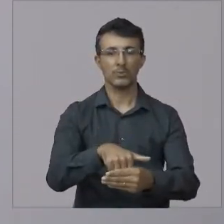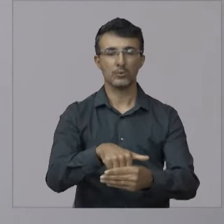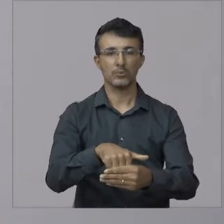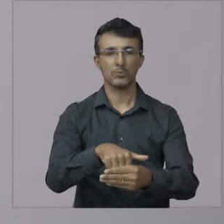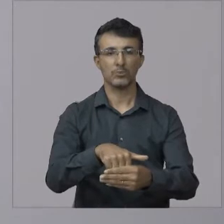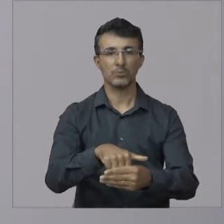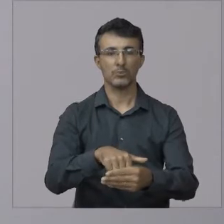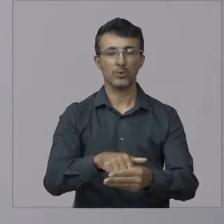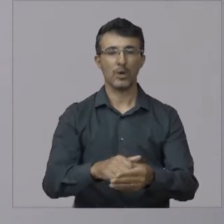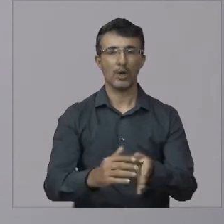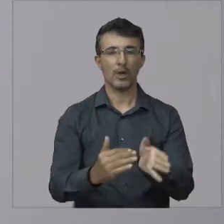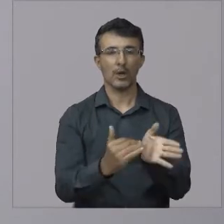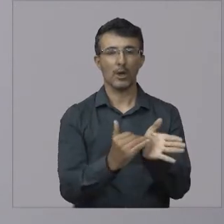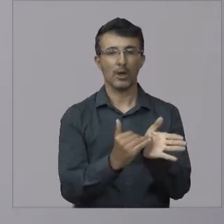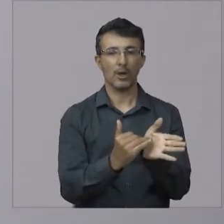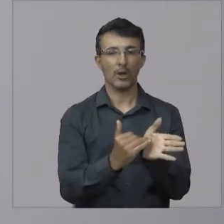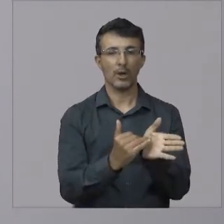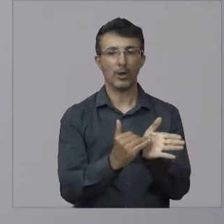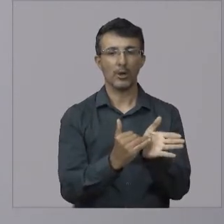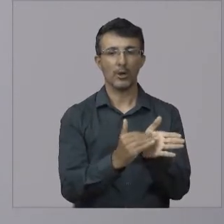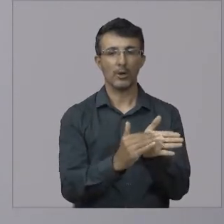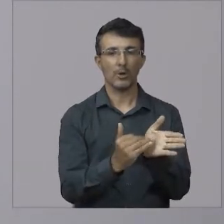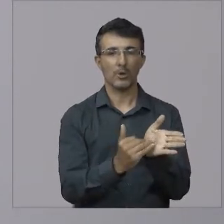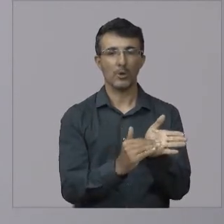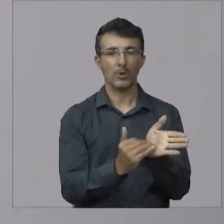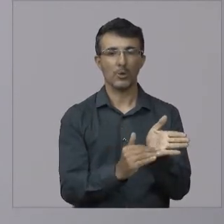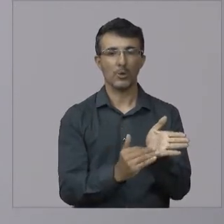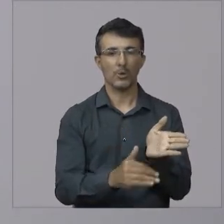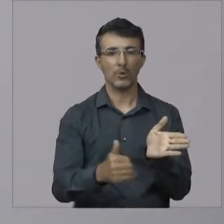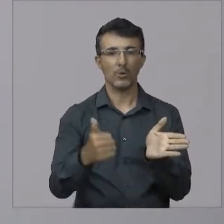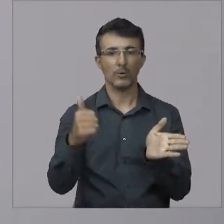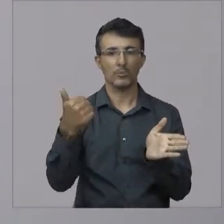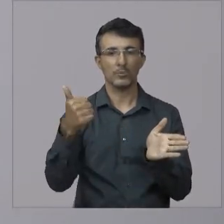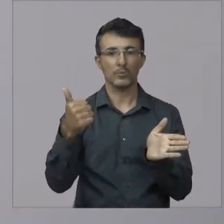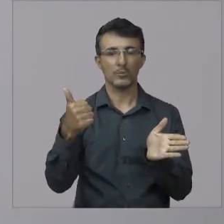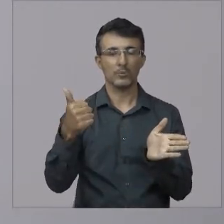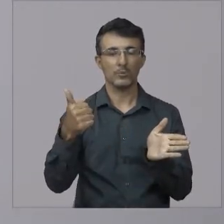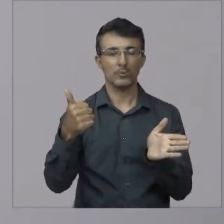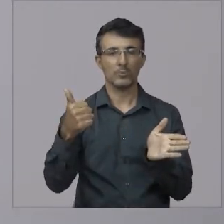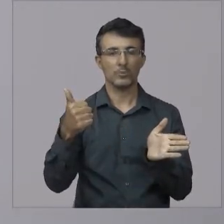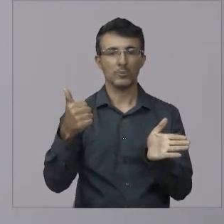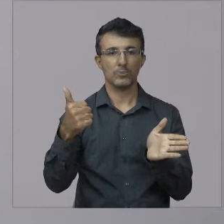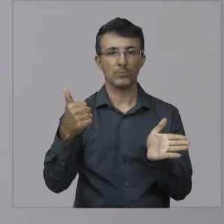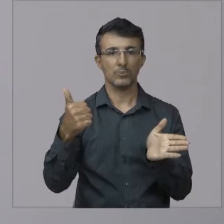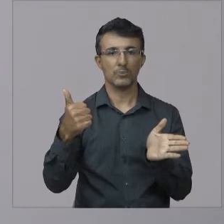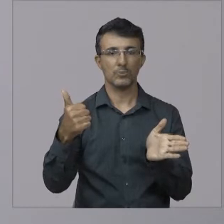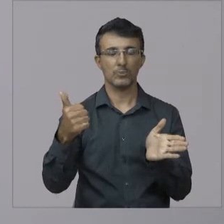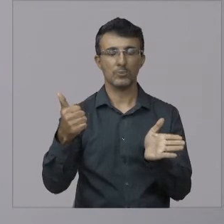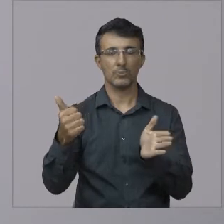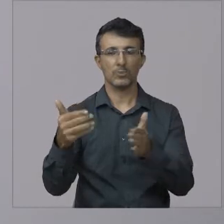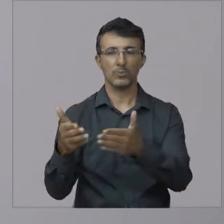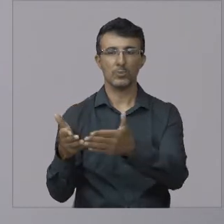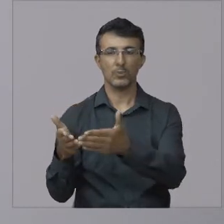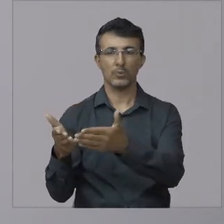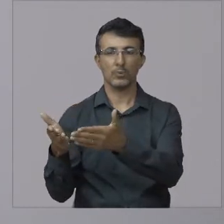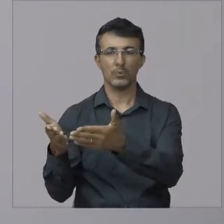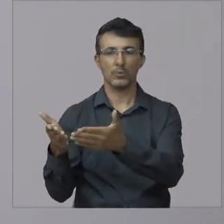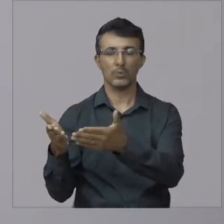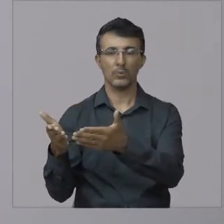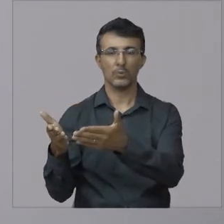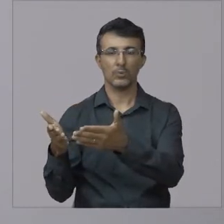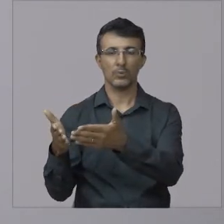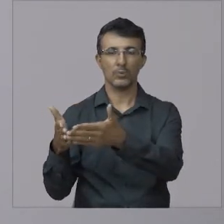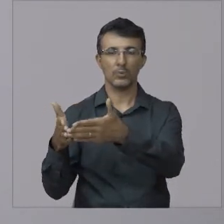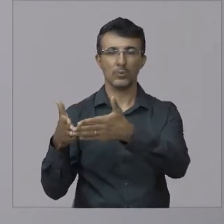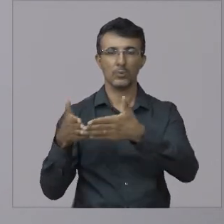para o cargo de primeiro secretário. Solicito aos senhores vereadores que